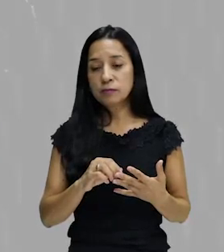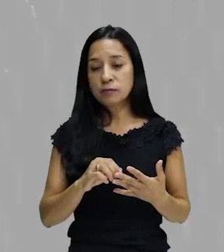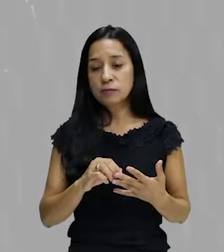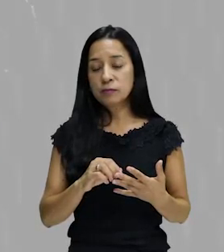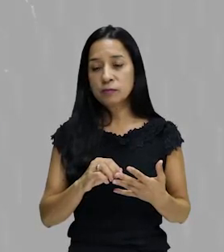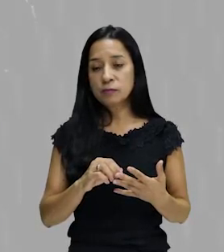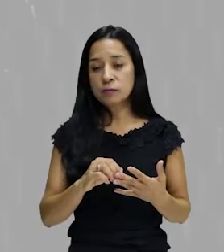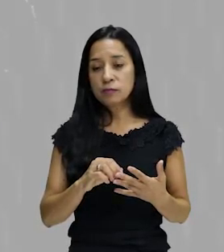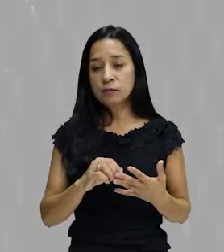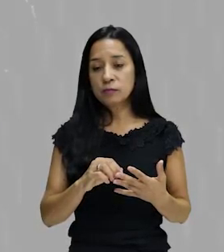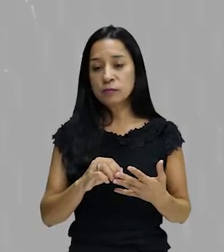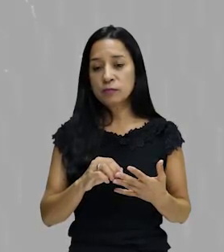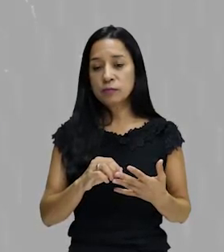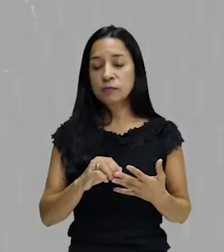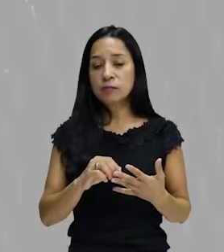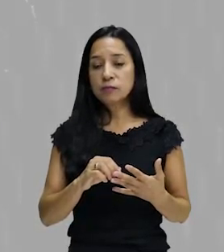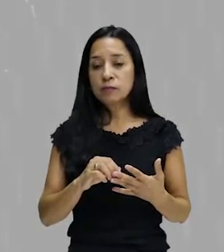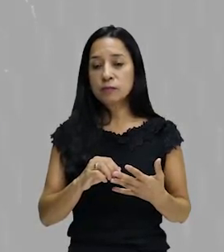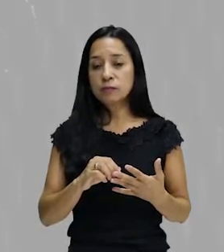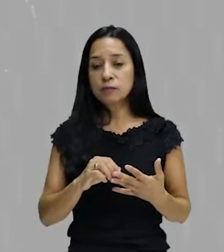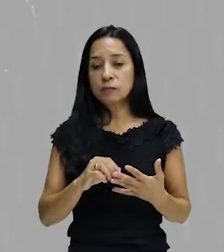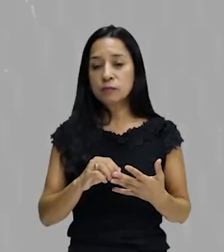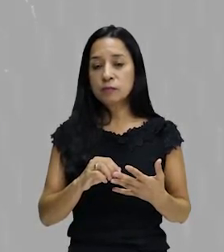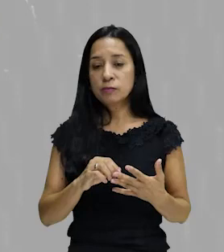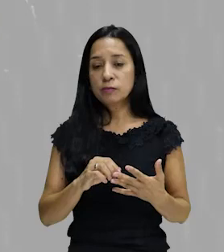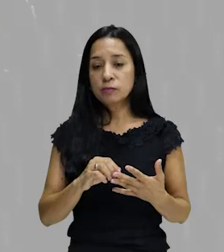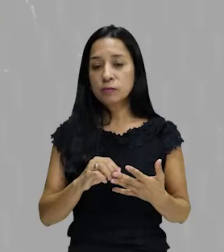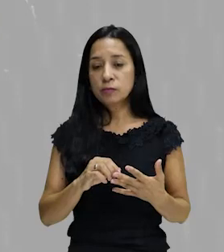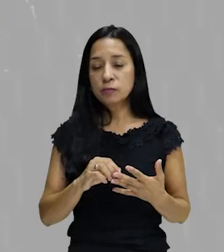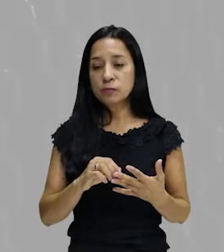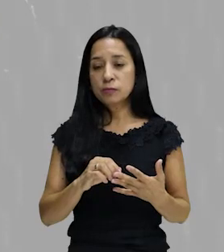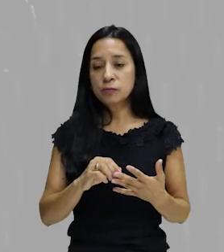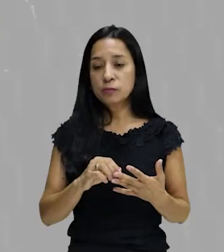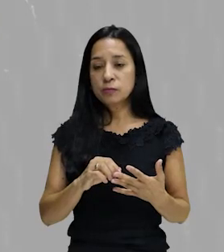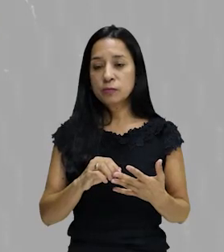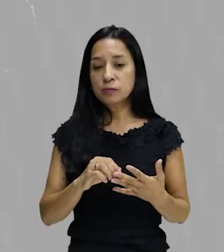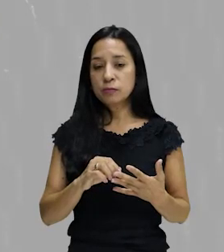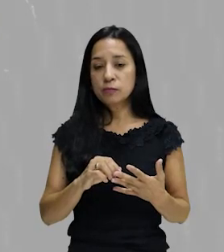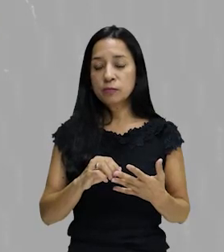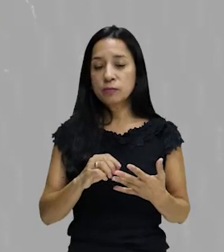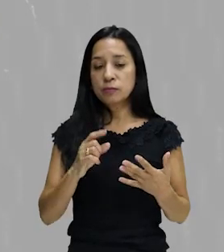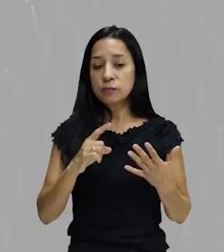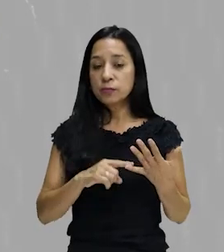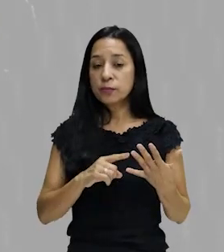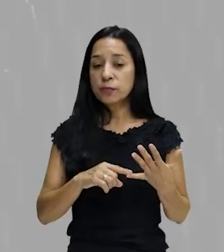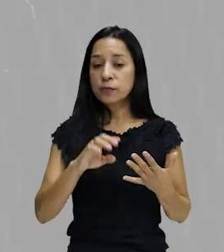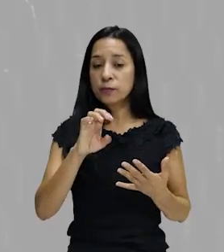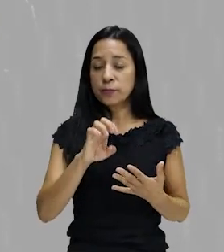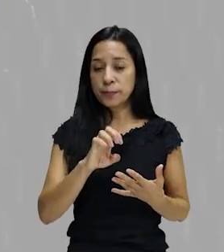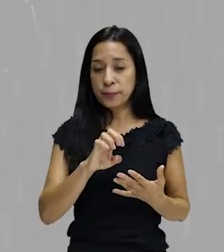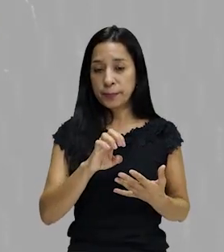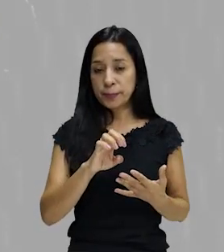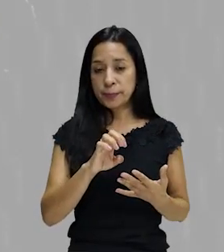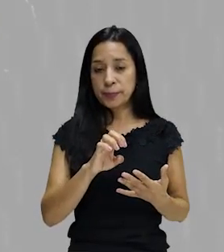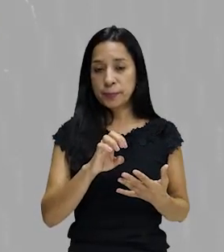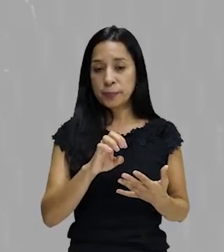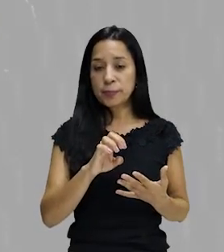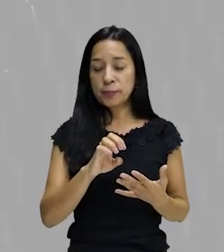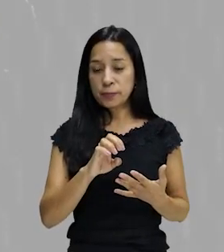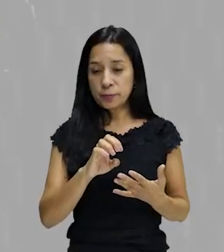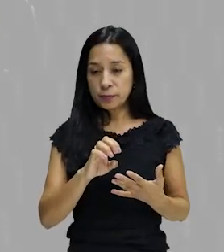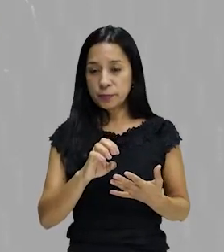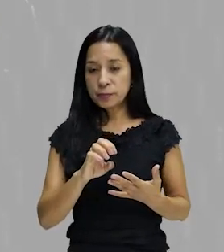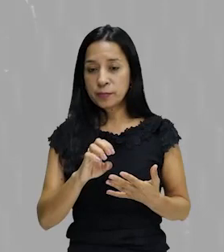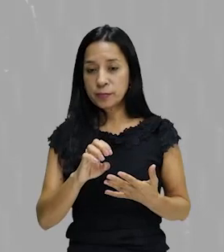alterar a qualidade, certo? Do meio ambiente. Né? E a letra E, converte